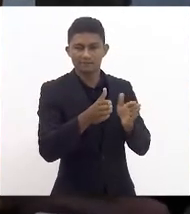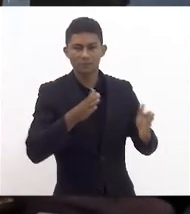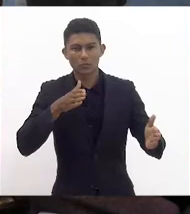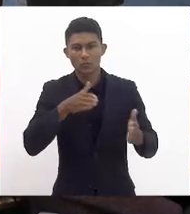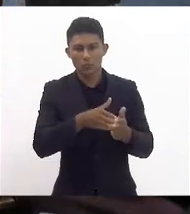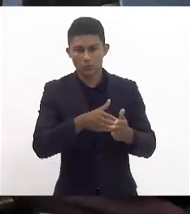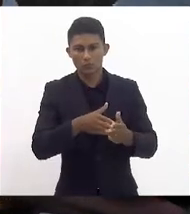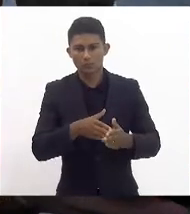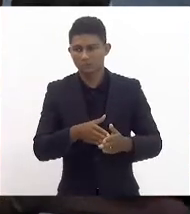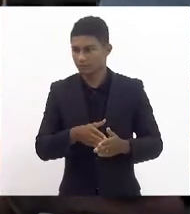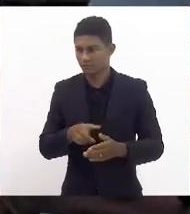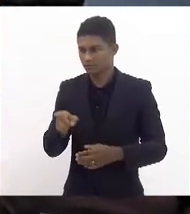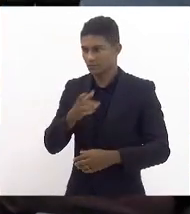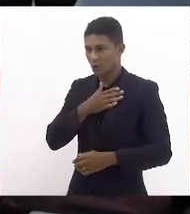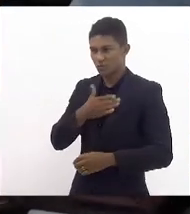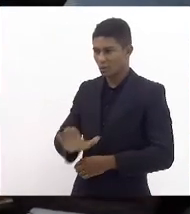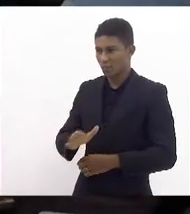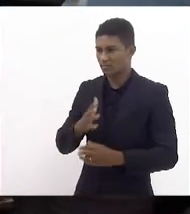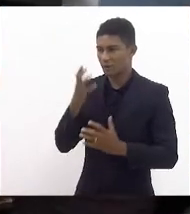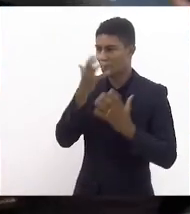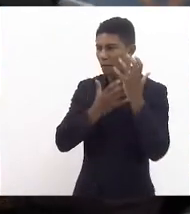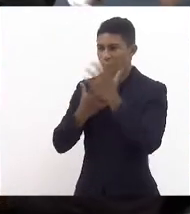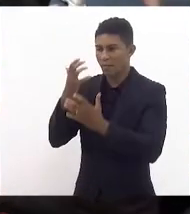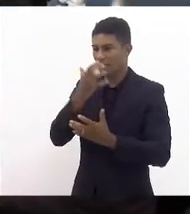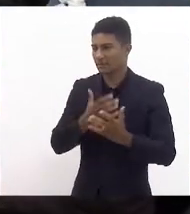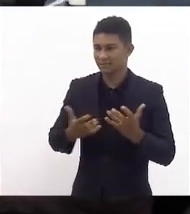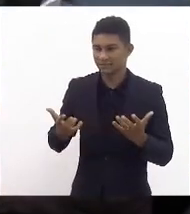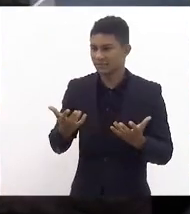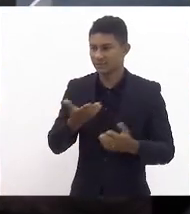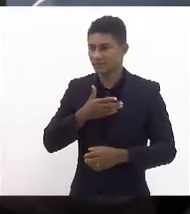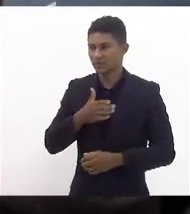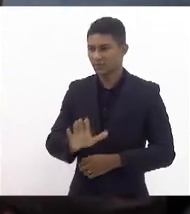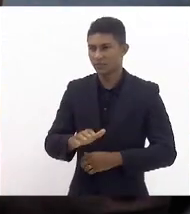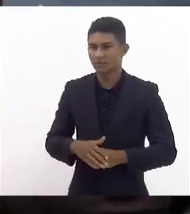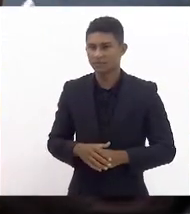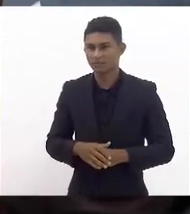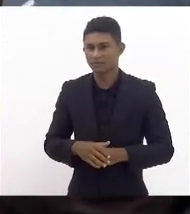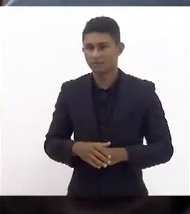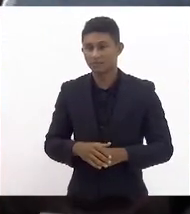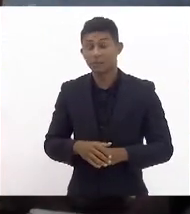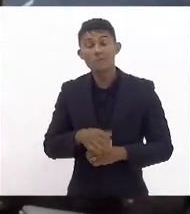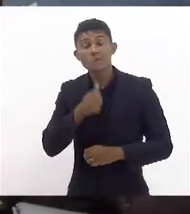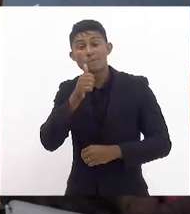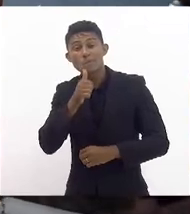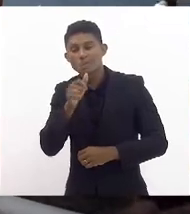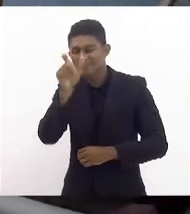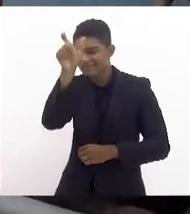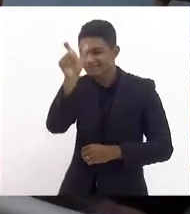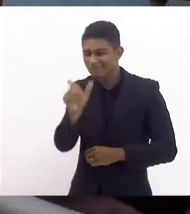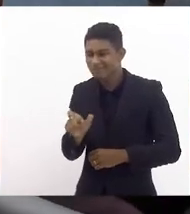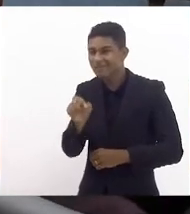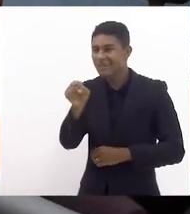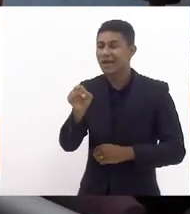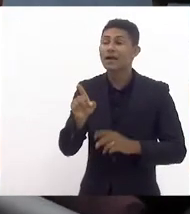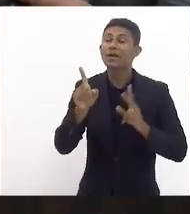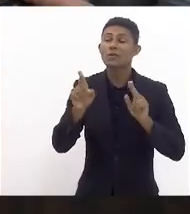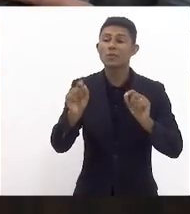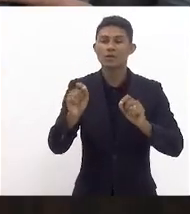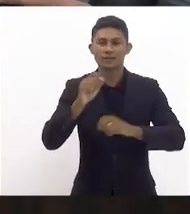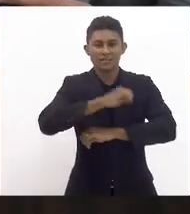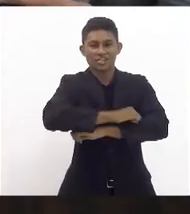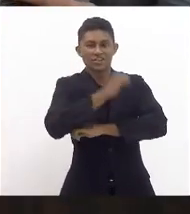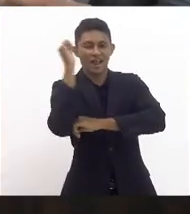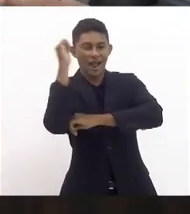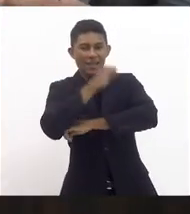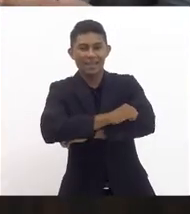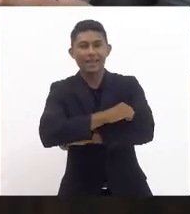Não gostou, não? Do Chico Buarque, Patinha? Essa moça é a tal da janela que eu me